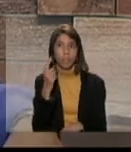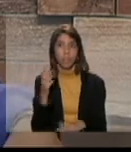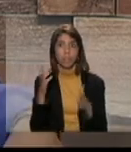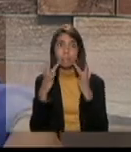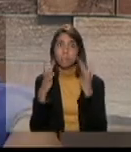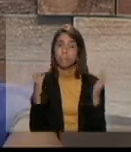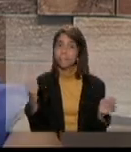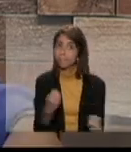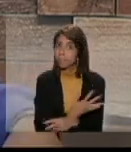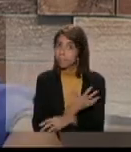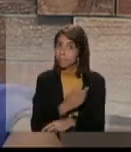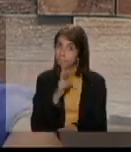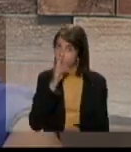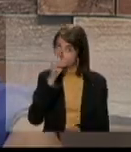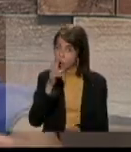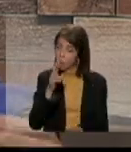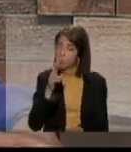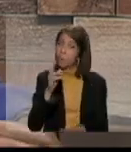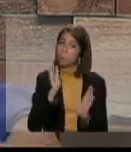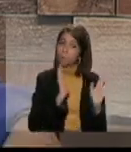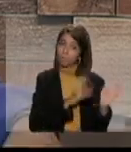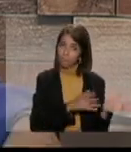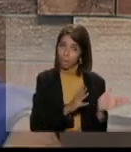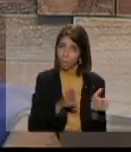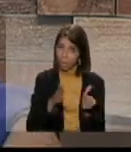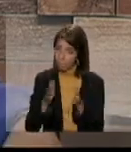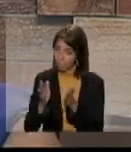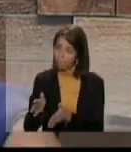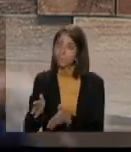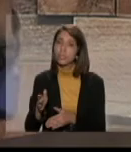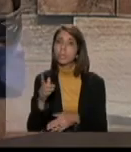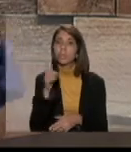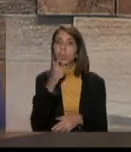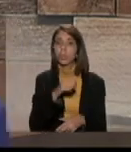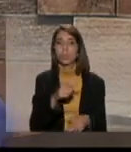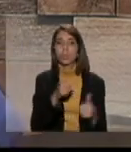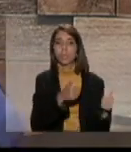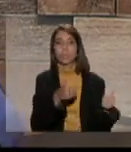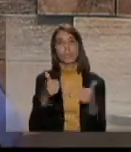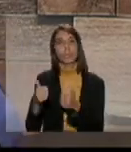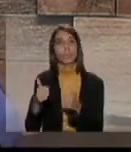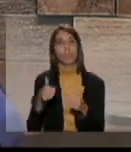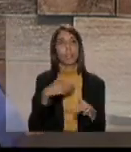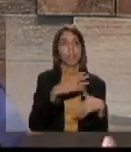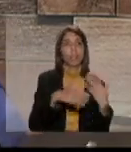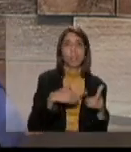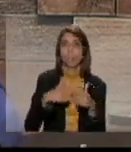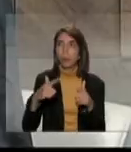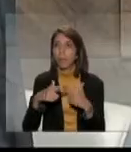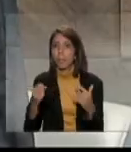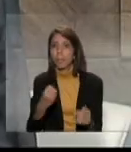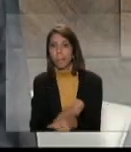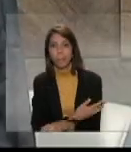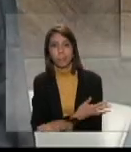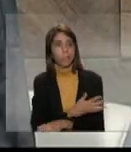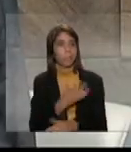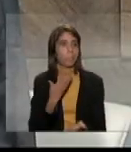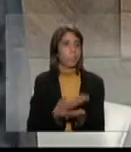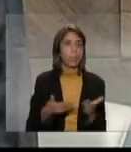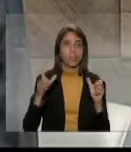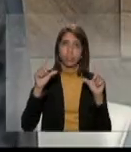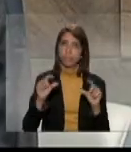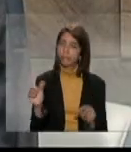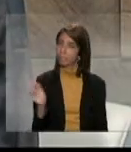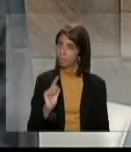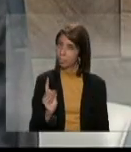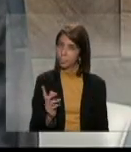cena muito grave muito dramática de fazer na ordem para justamente não aconteceu esse problema não perder a emoção que